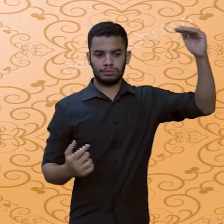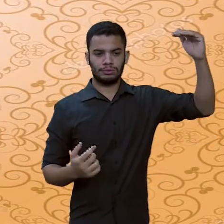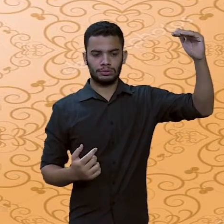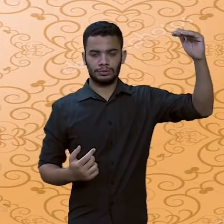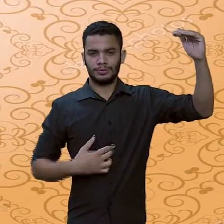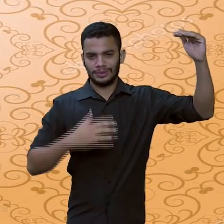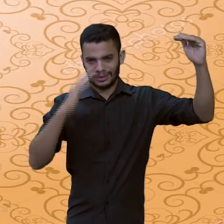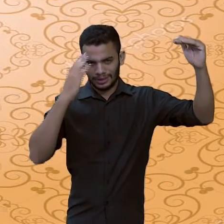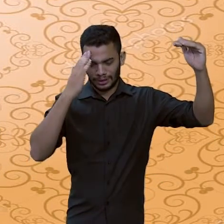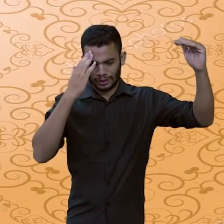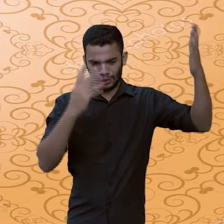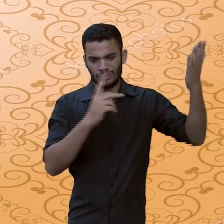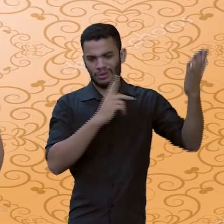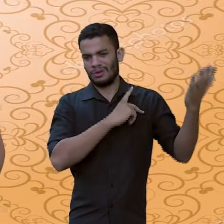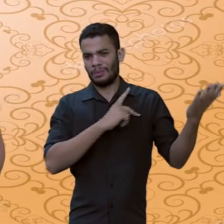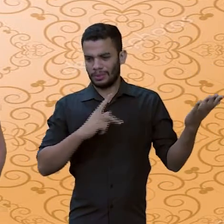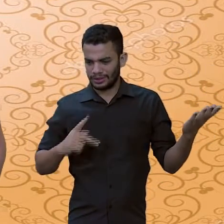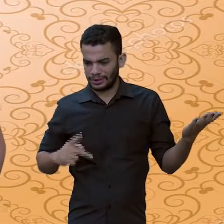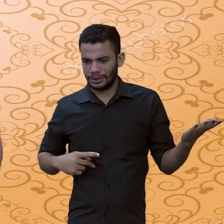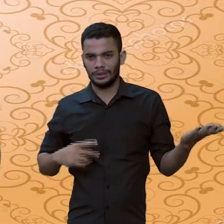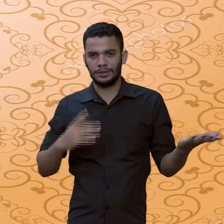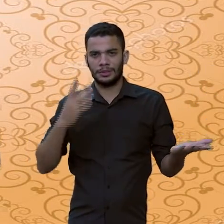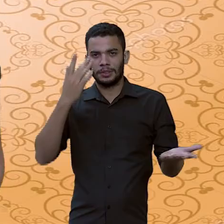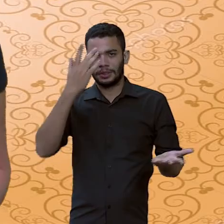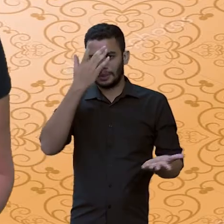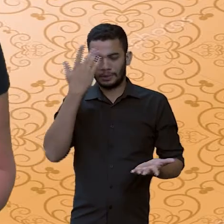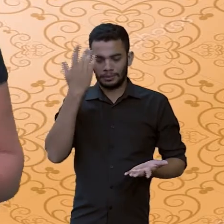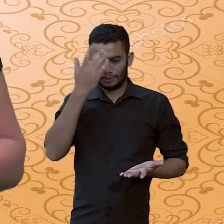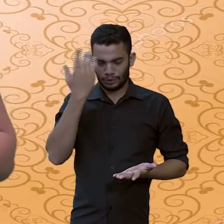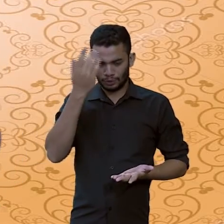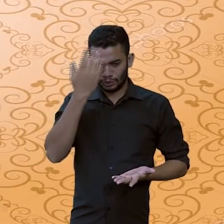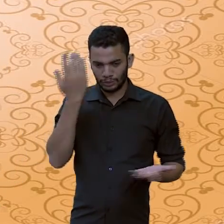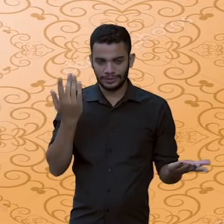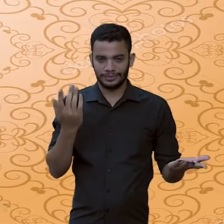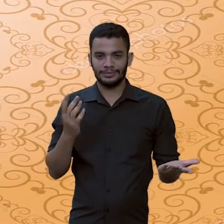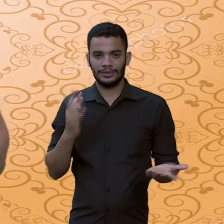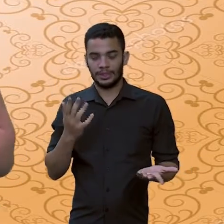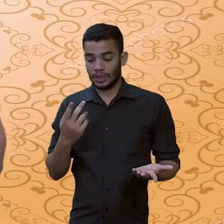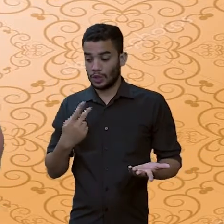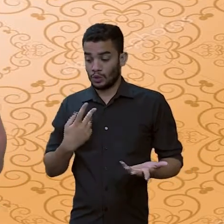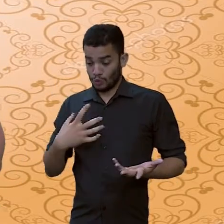Vossa Eminência para cardeais, Vossa Reverendíssima para